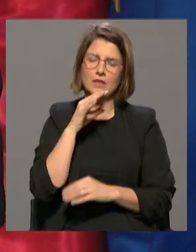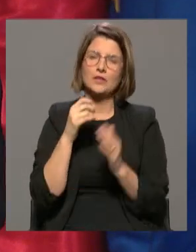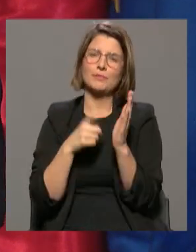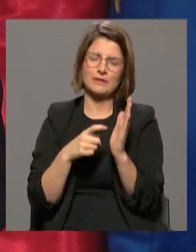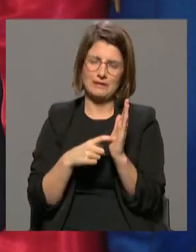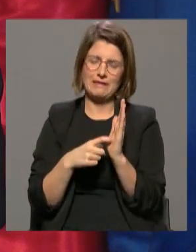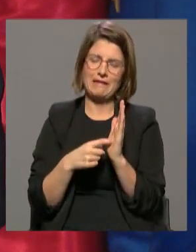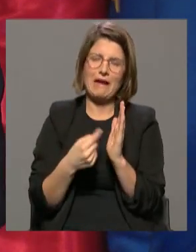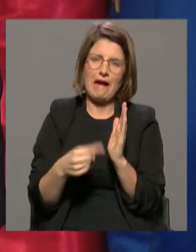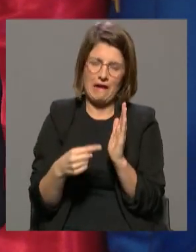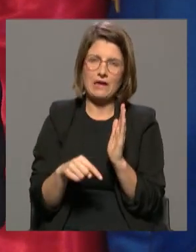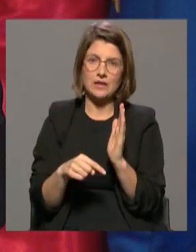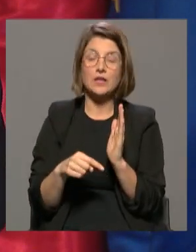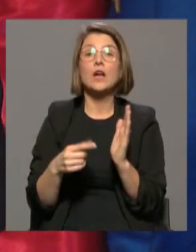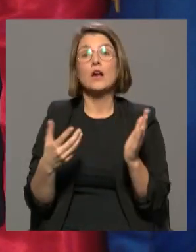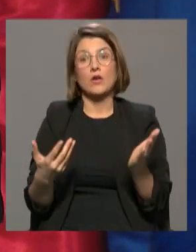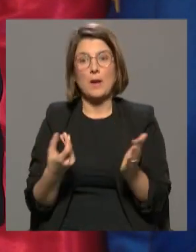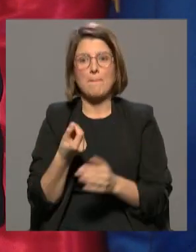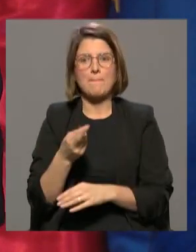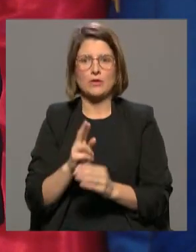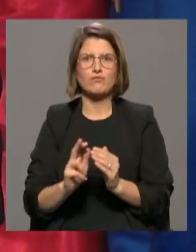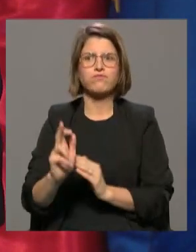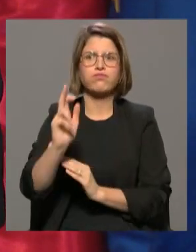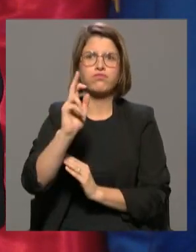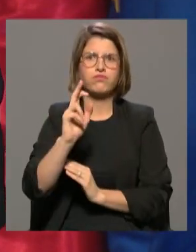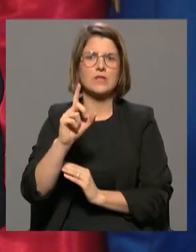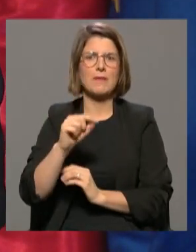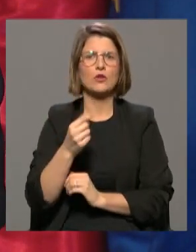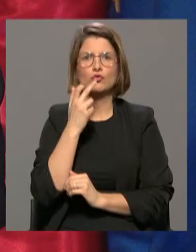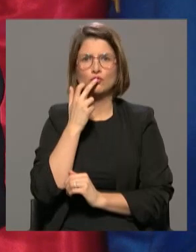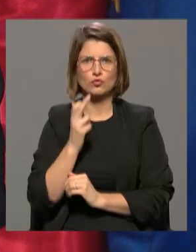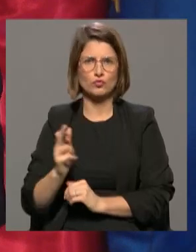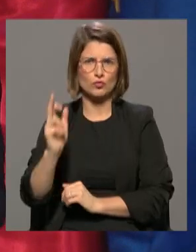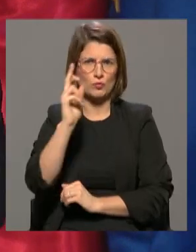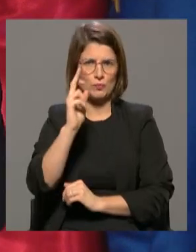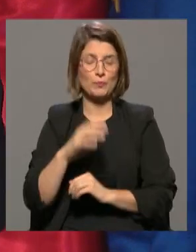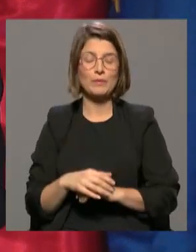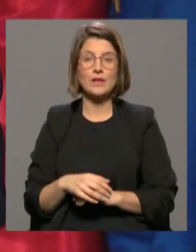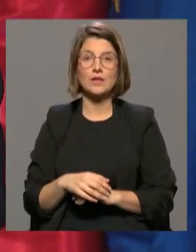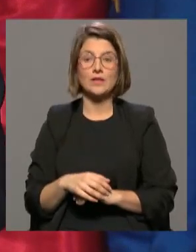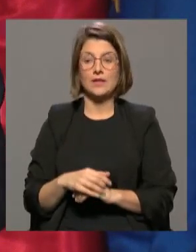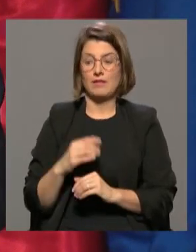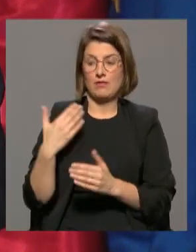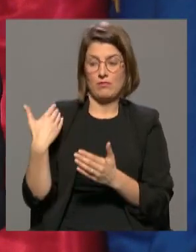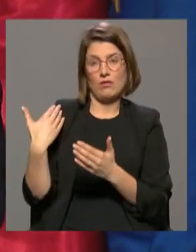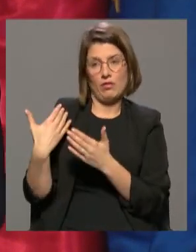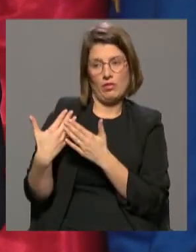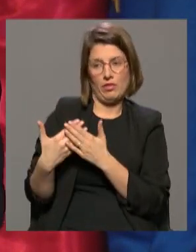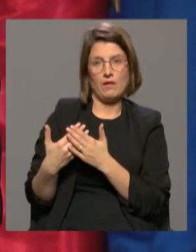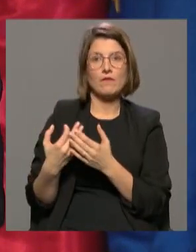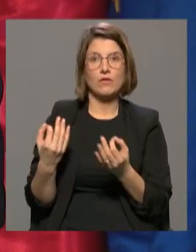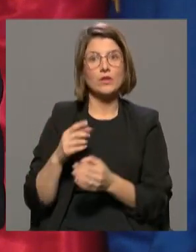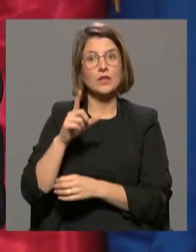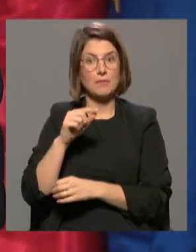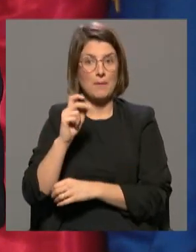agora com aumento da inflação e das taxas de juros ao longo desses últimos tempos e também